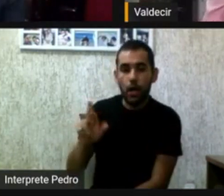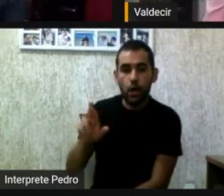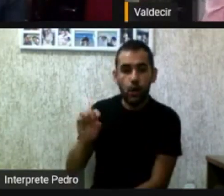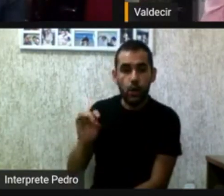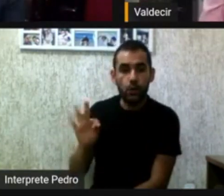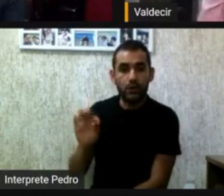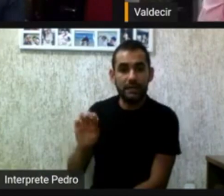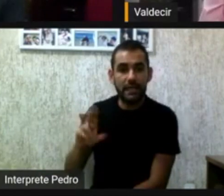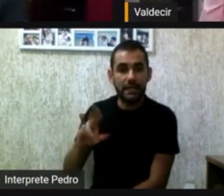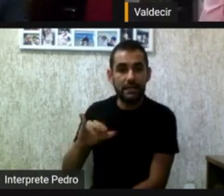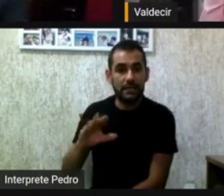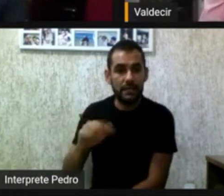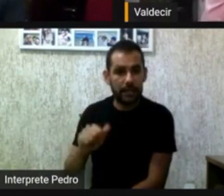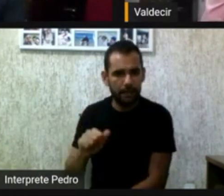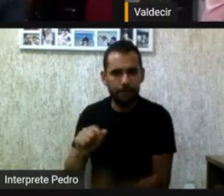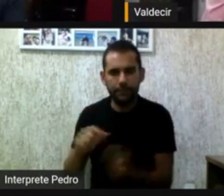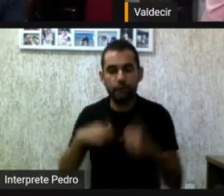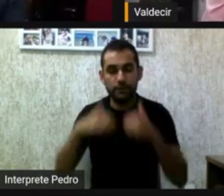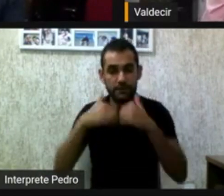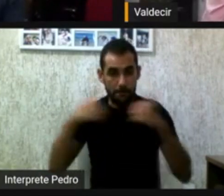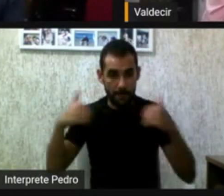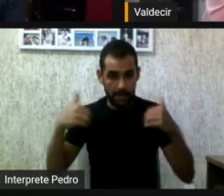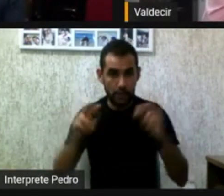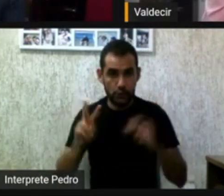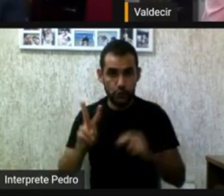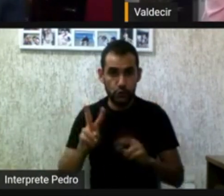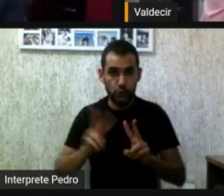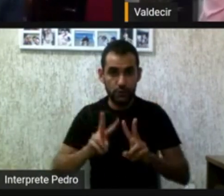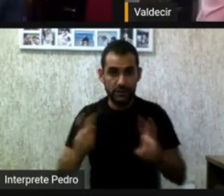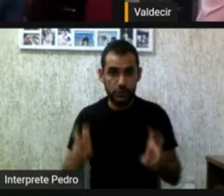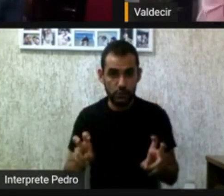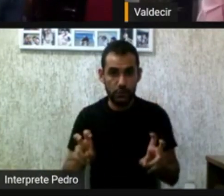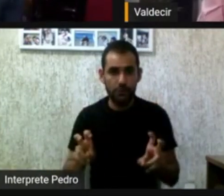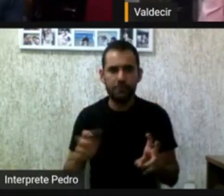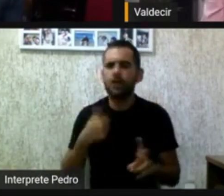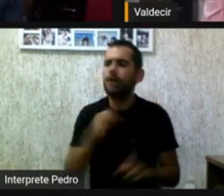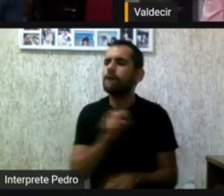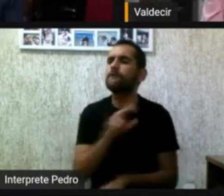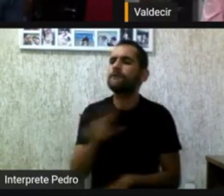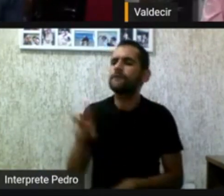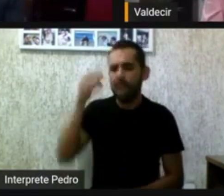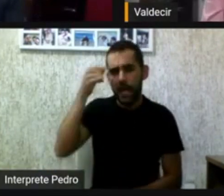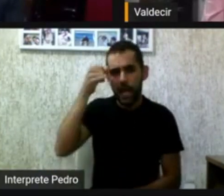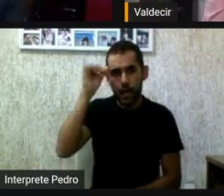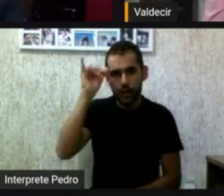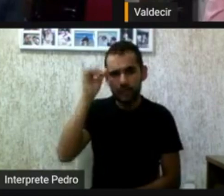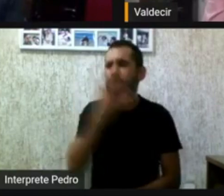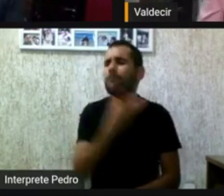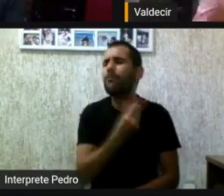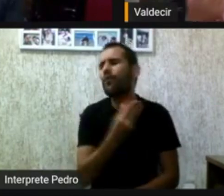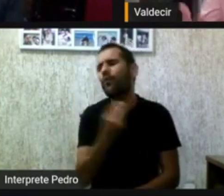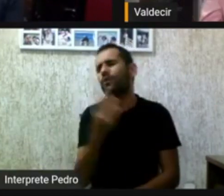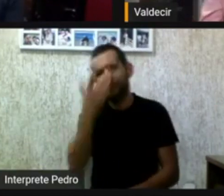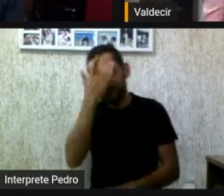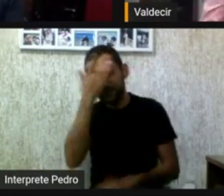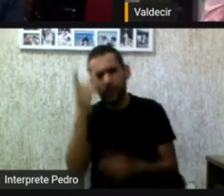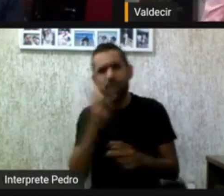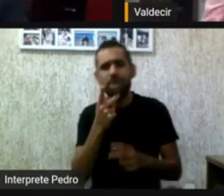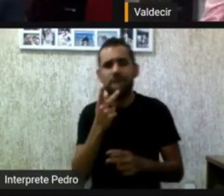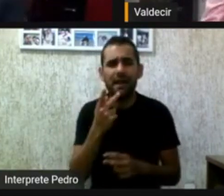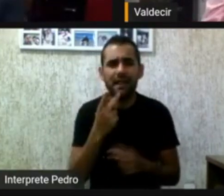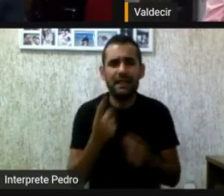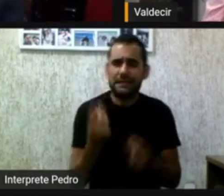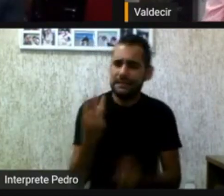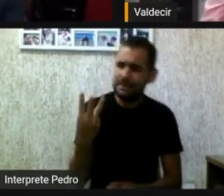separar aqui os dois assuntos, que é o Perfeito, seguinte: perfeito. andei muito pela zona rural e muitas Claro. das pessoas falam que é muito dispendioso